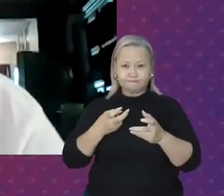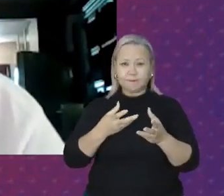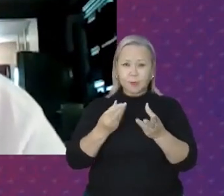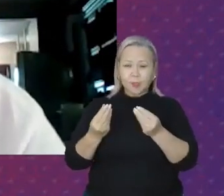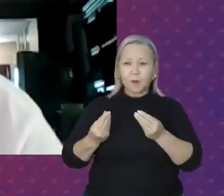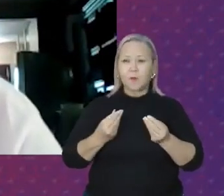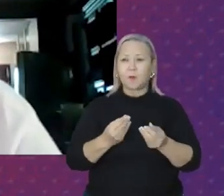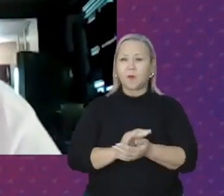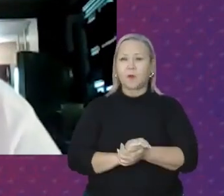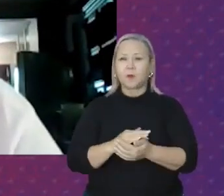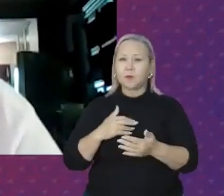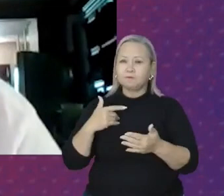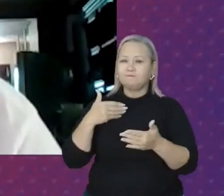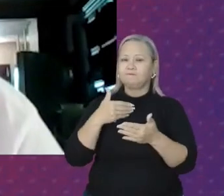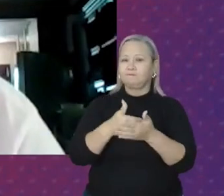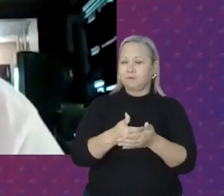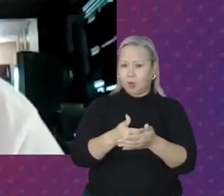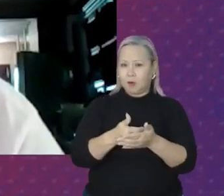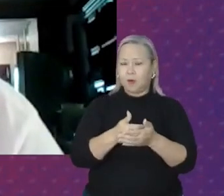muito próximo